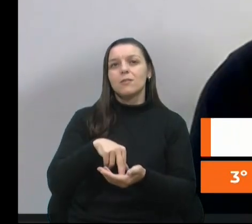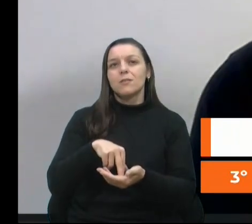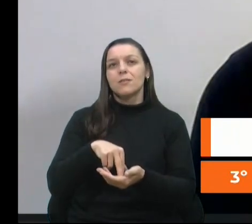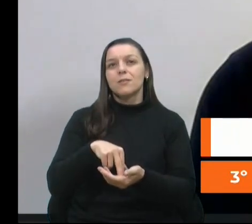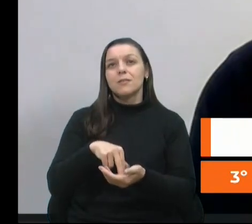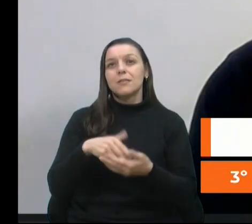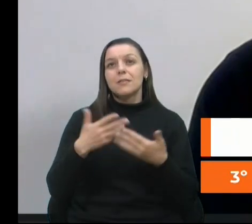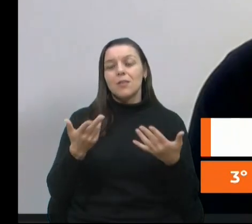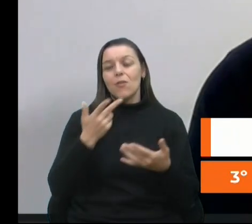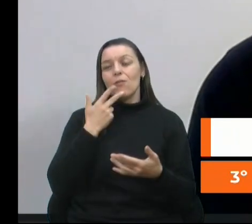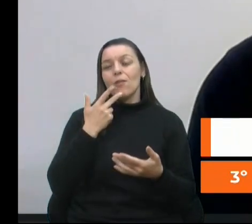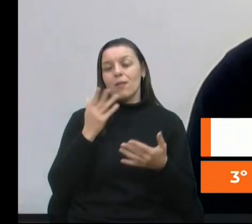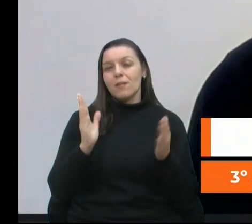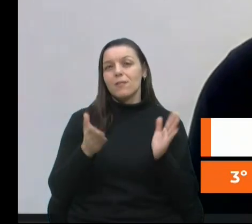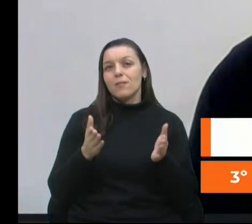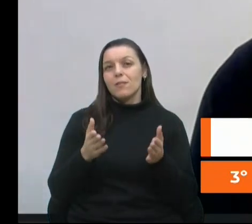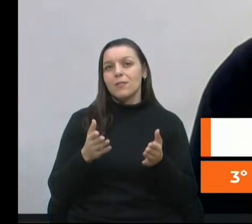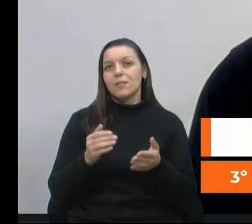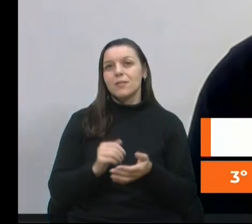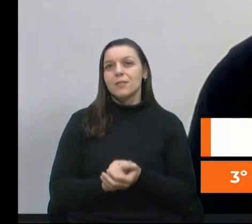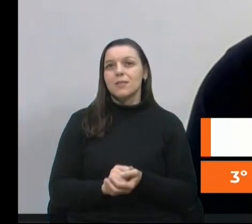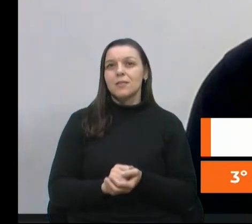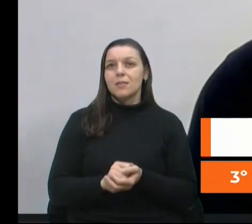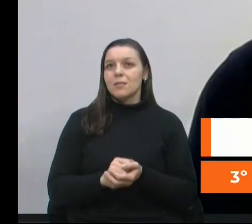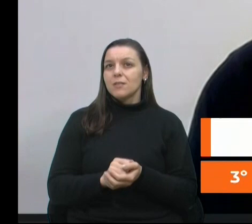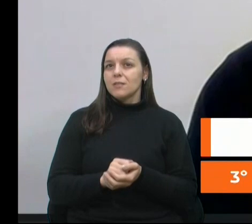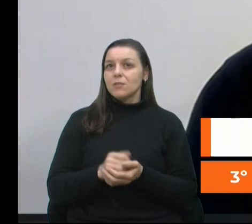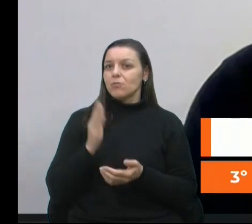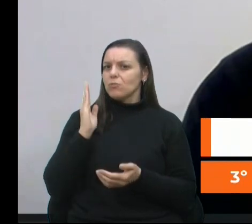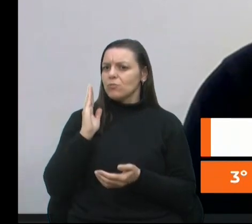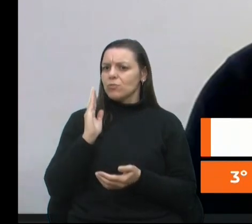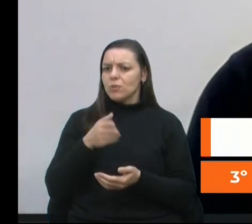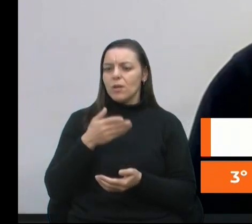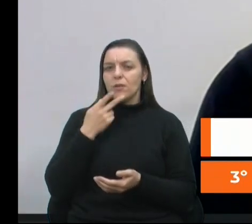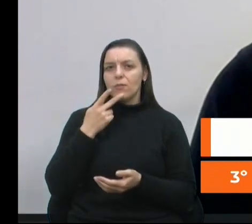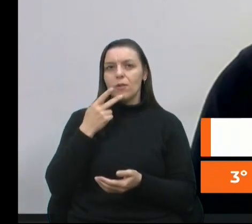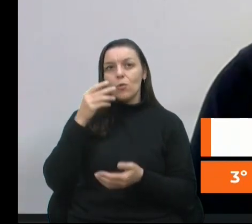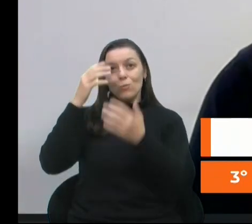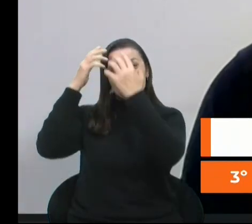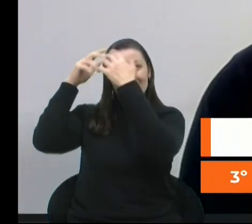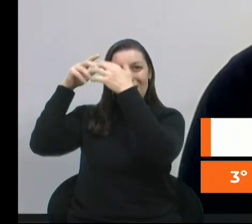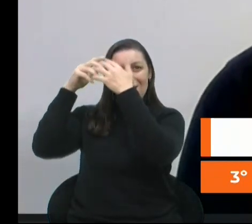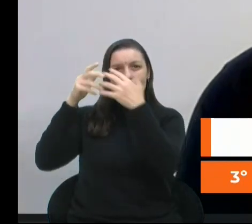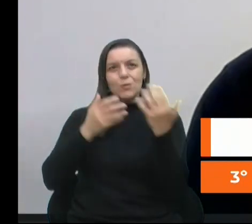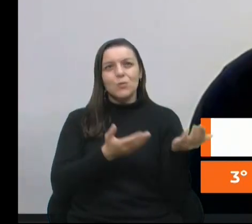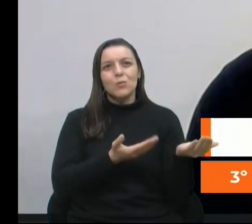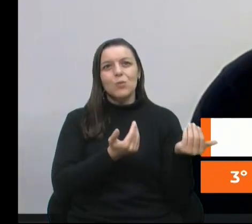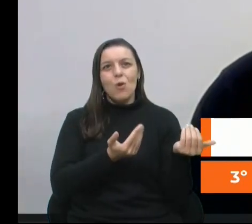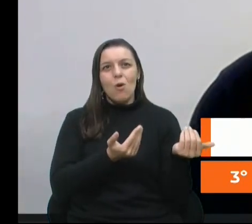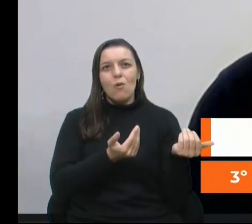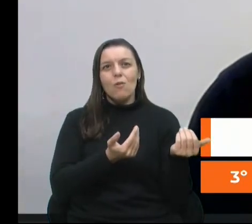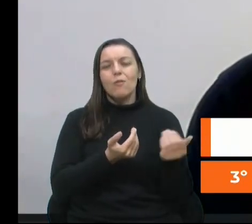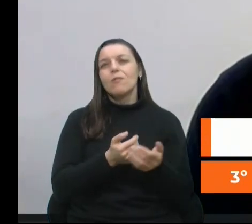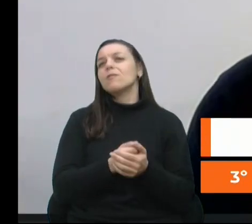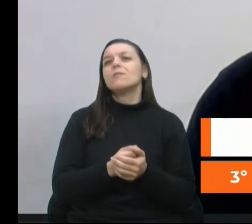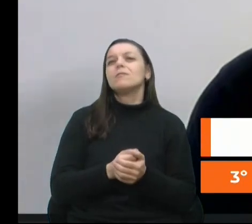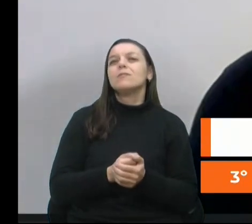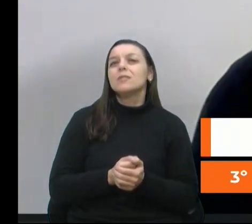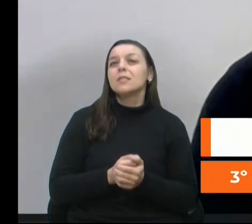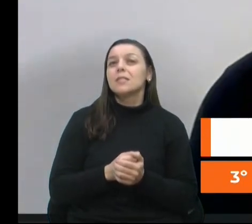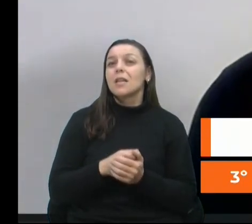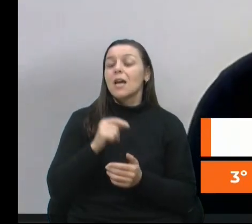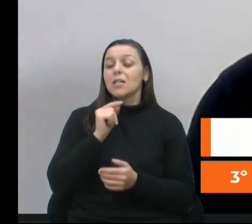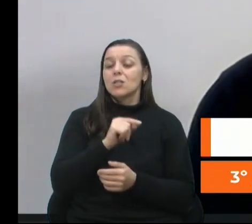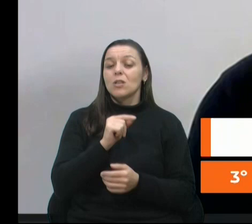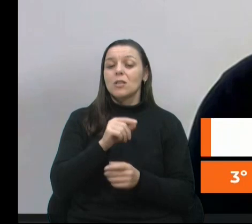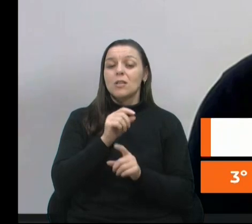aí, vou falar agora bem direto para vocês. Para o cérebro daquele adolescente, para o corpo daquele adolescente,